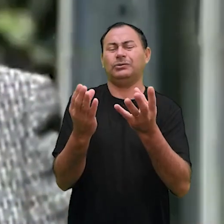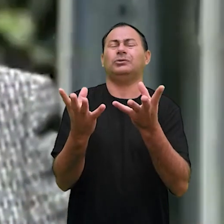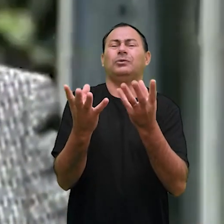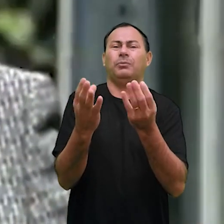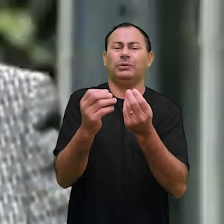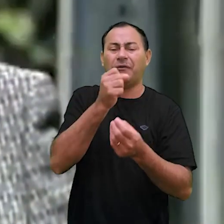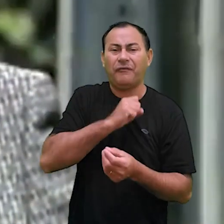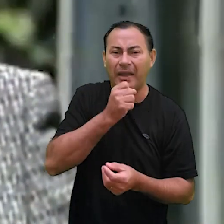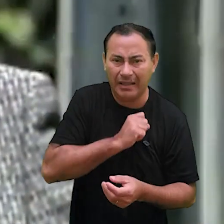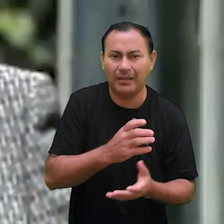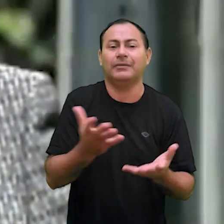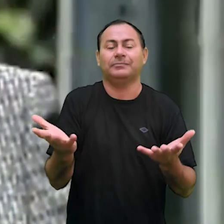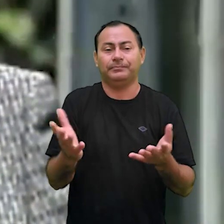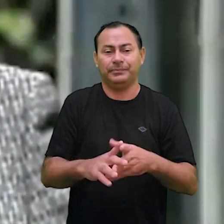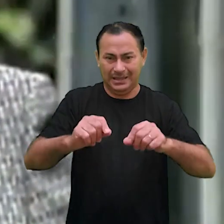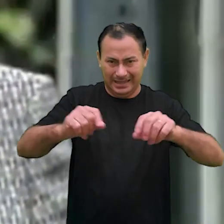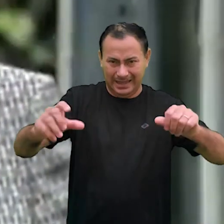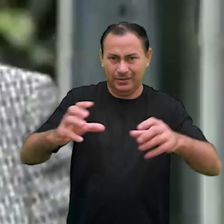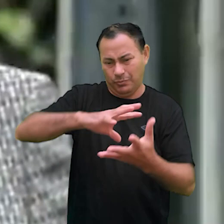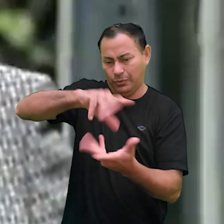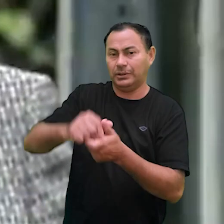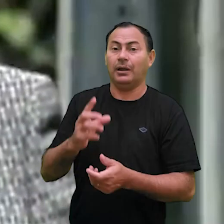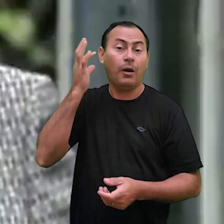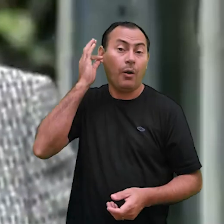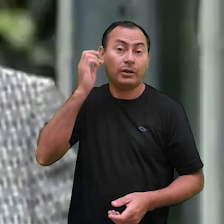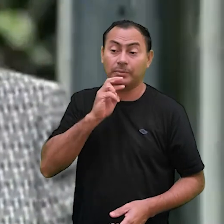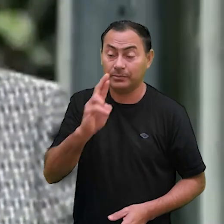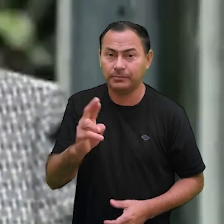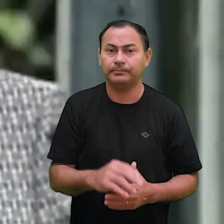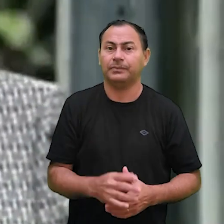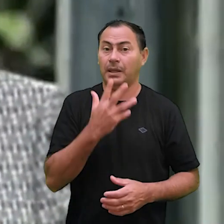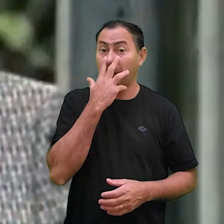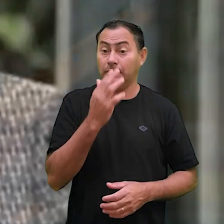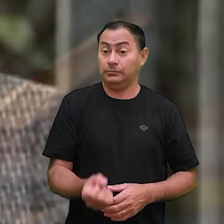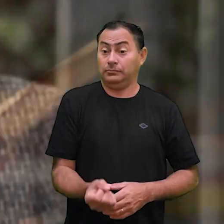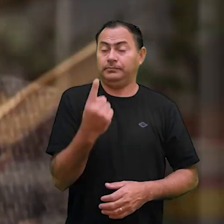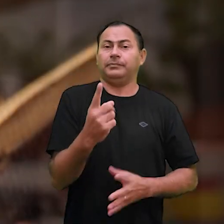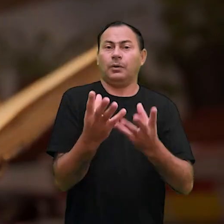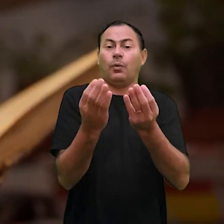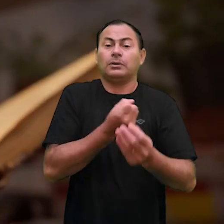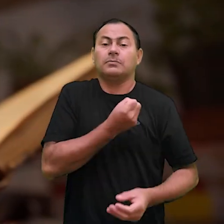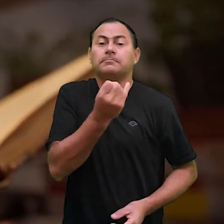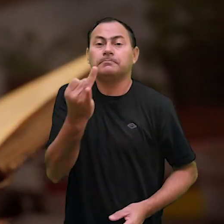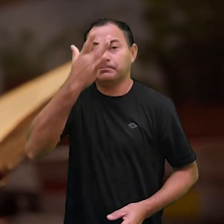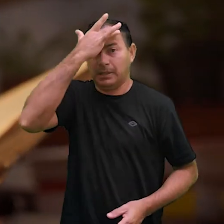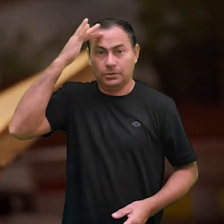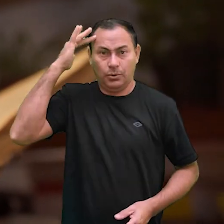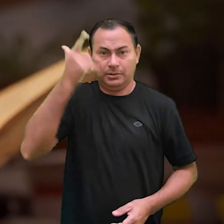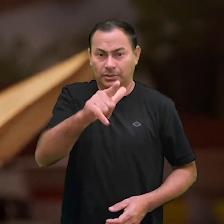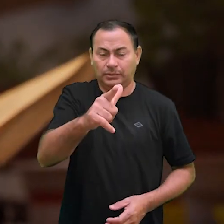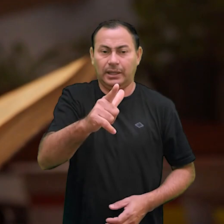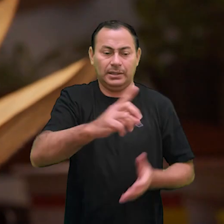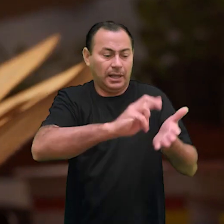que a Terra é muito, muito velha. Essa foi uma ótima resposta. Acho incrível que